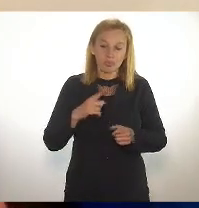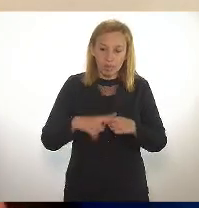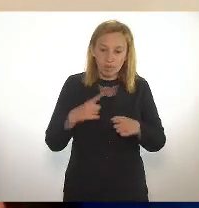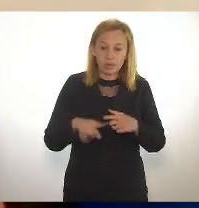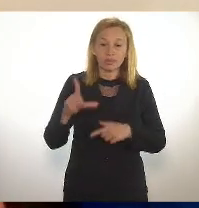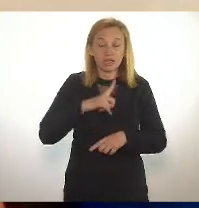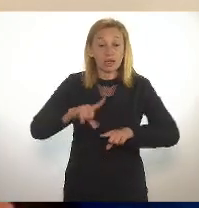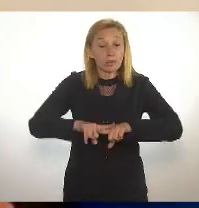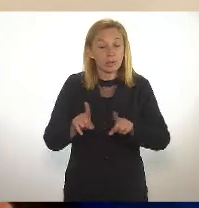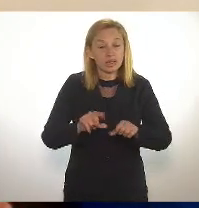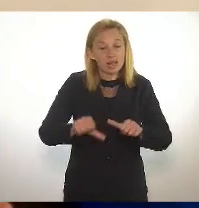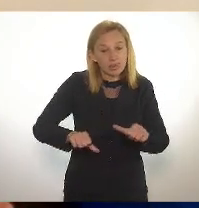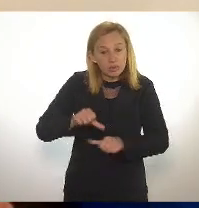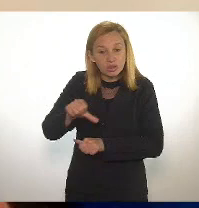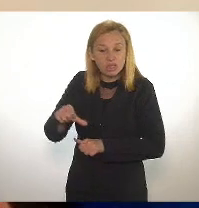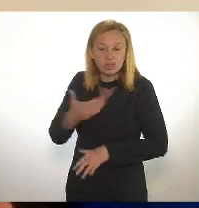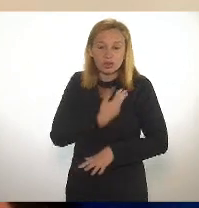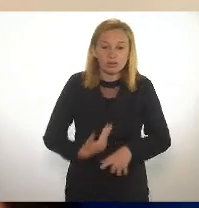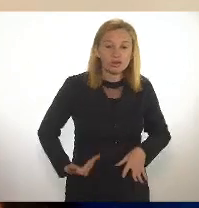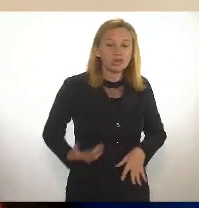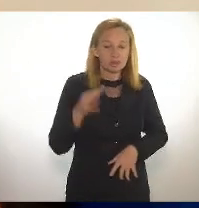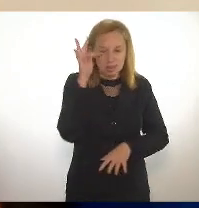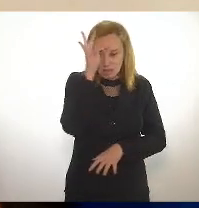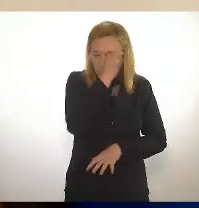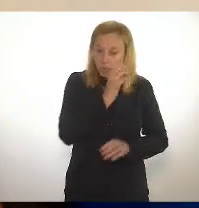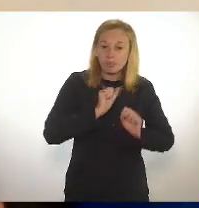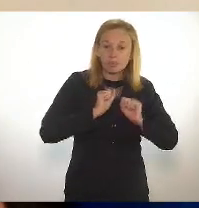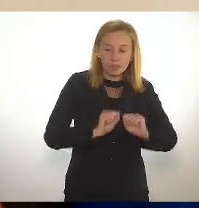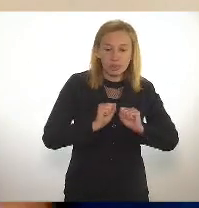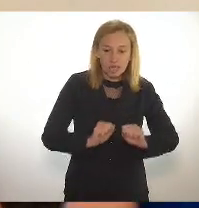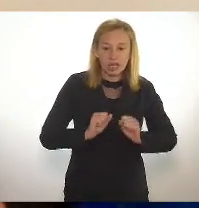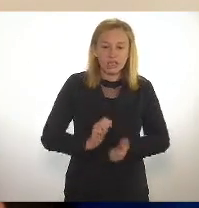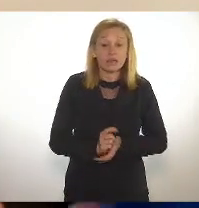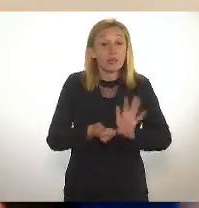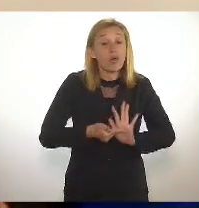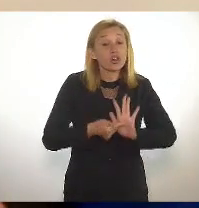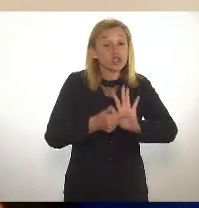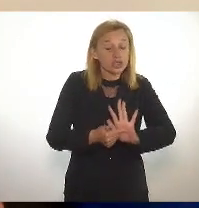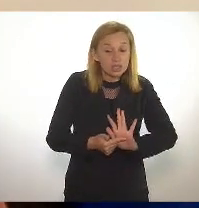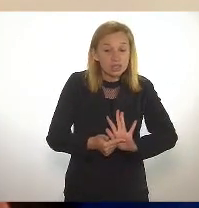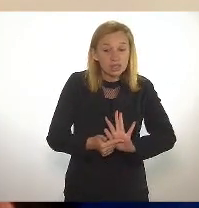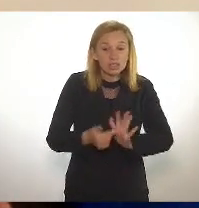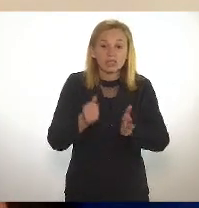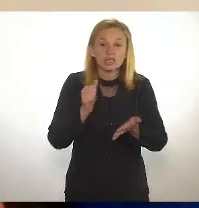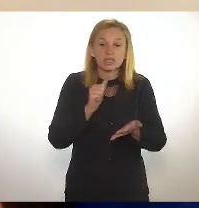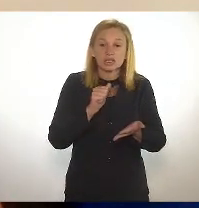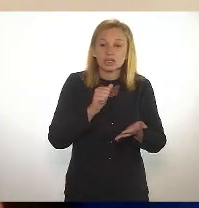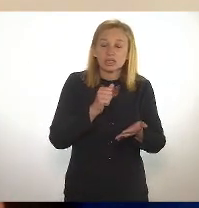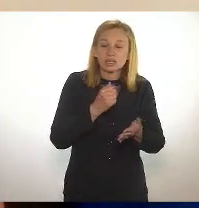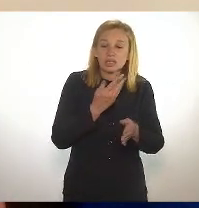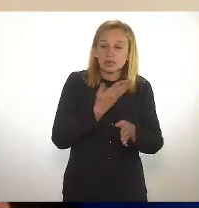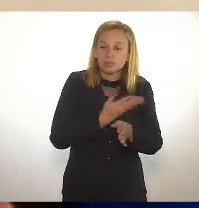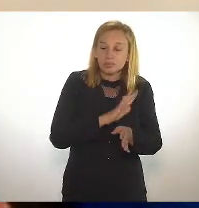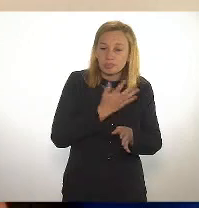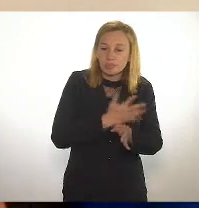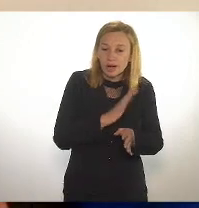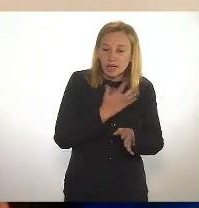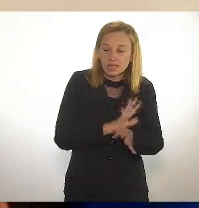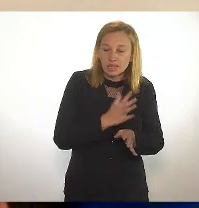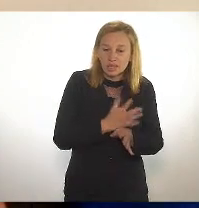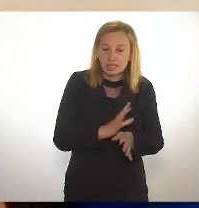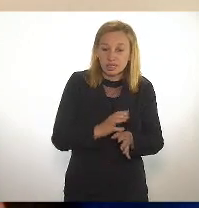para o governo Trump fez com que pudesse se mostrar que práticas autoritárias, práticas de